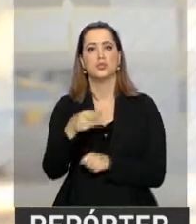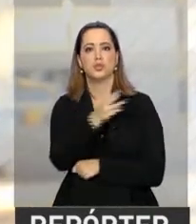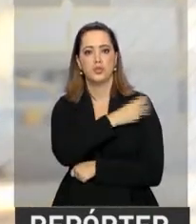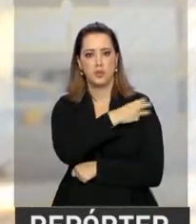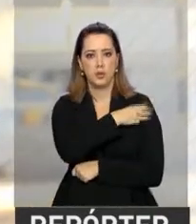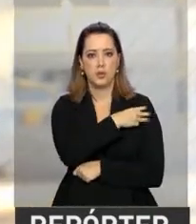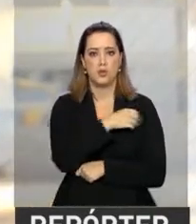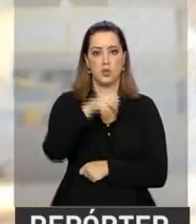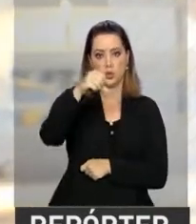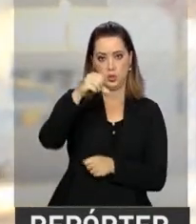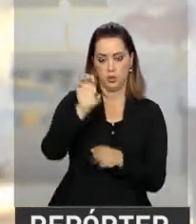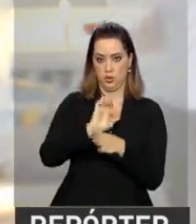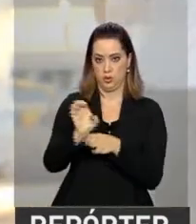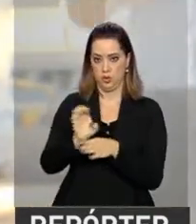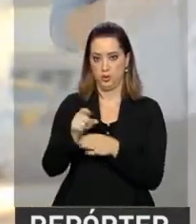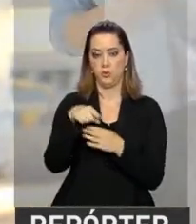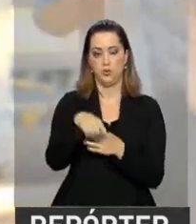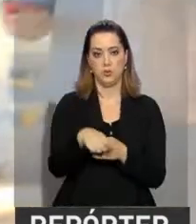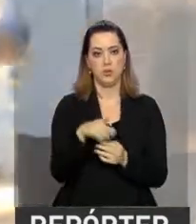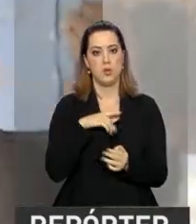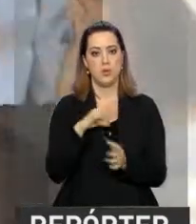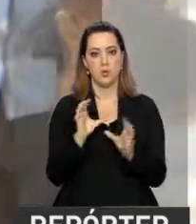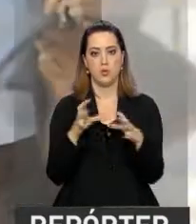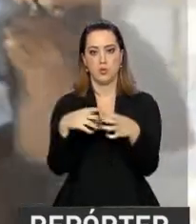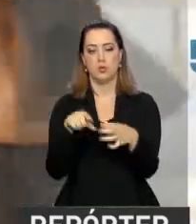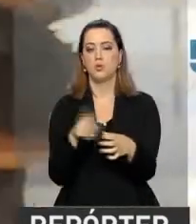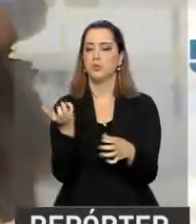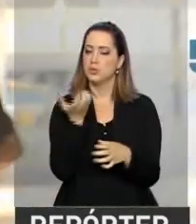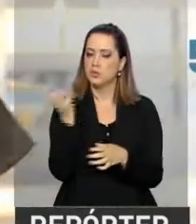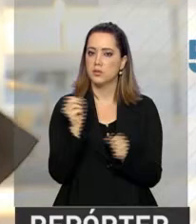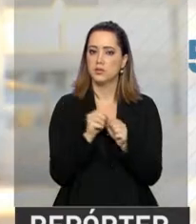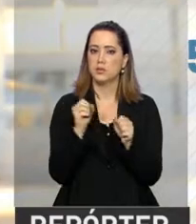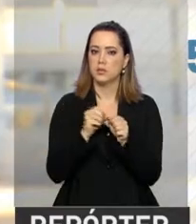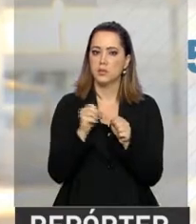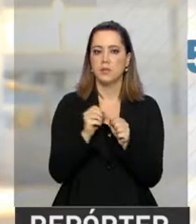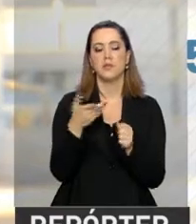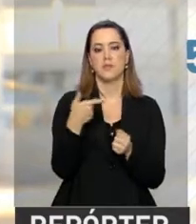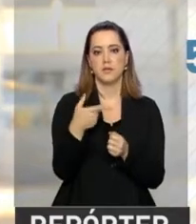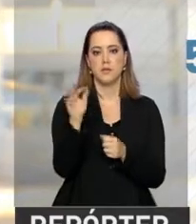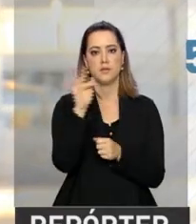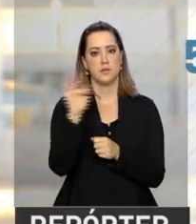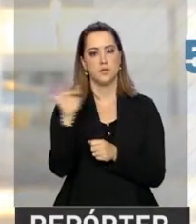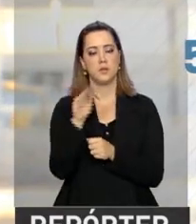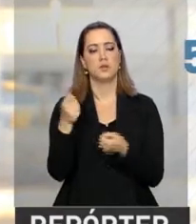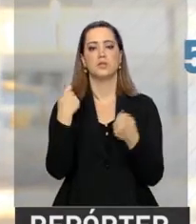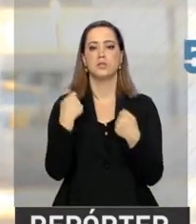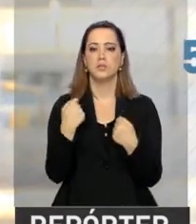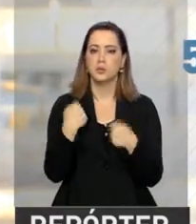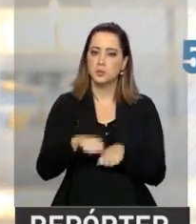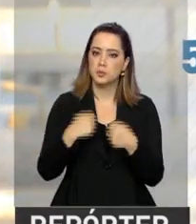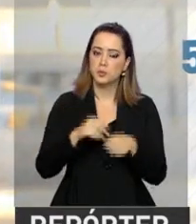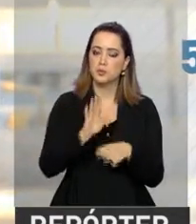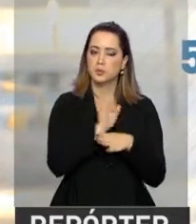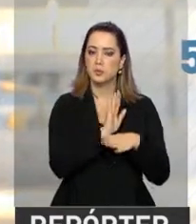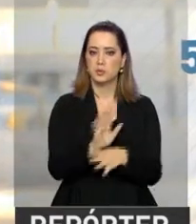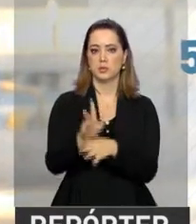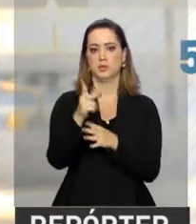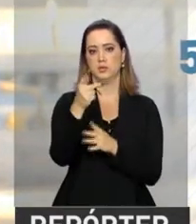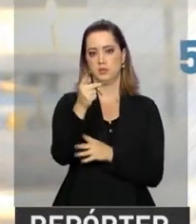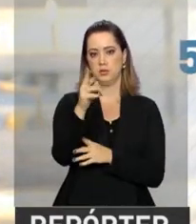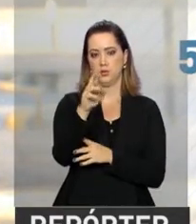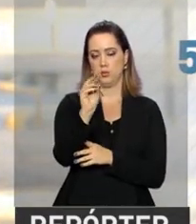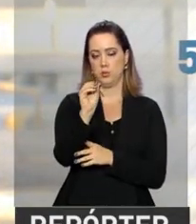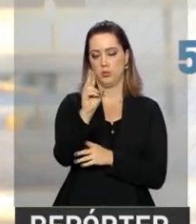9 capitais do país. Do grupo que pretende cursar uma graduação, quase 58% esperam contar com o ProUni, o